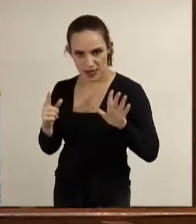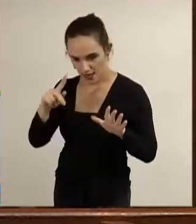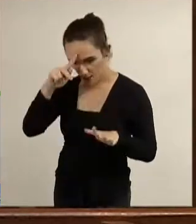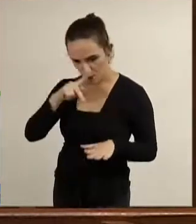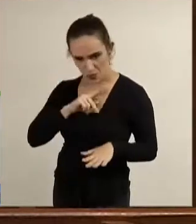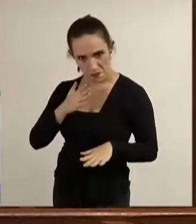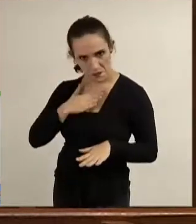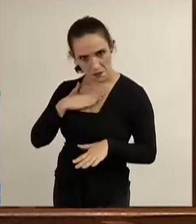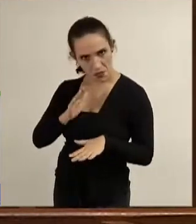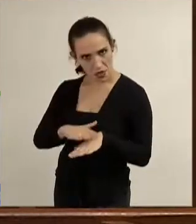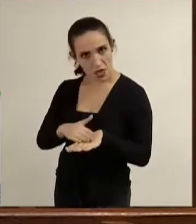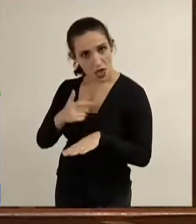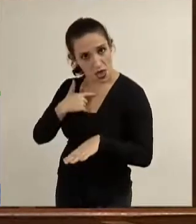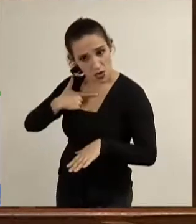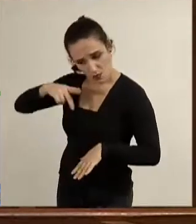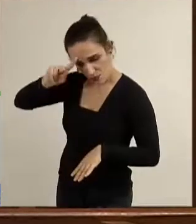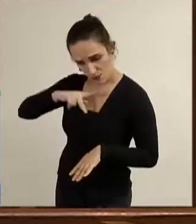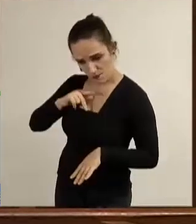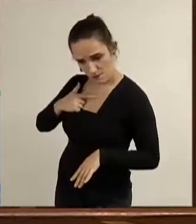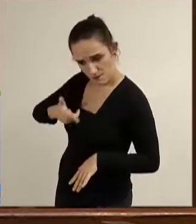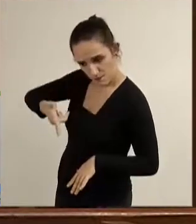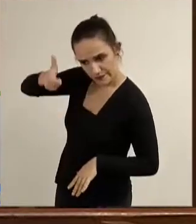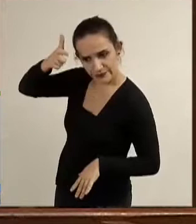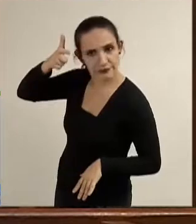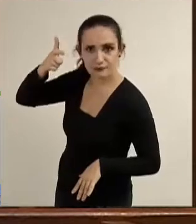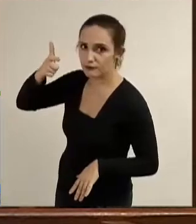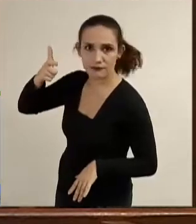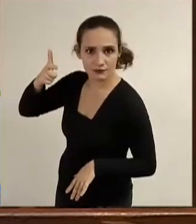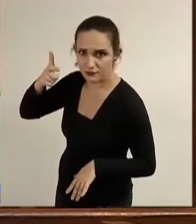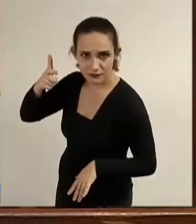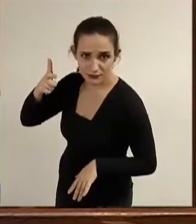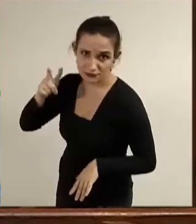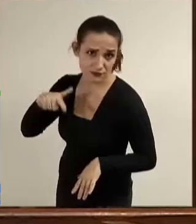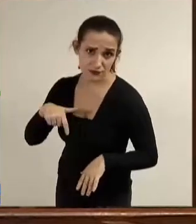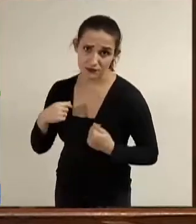morte praticada pela própria mão, é a morte